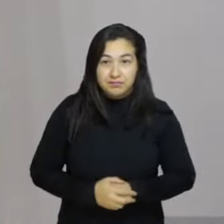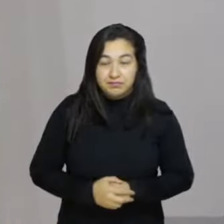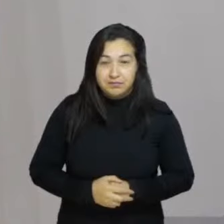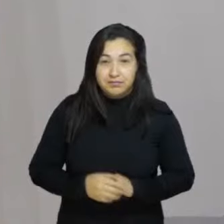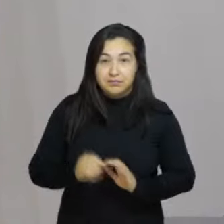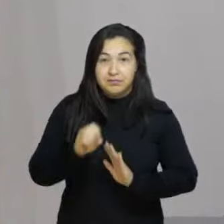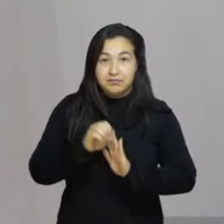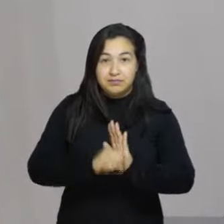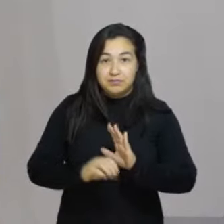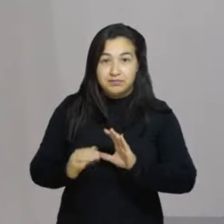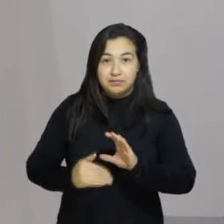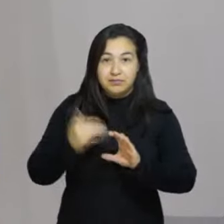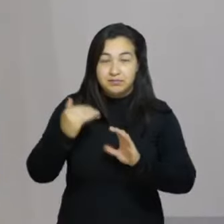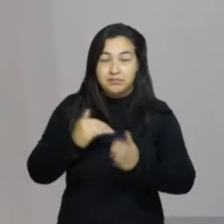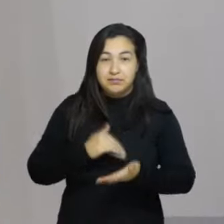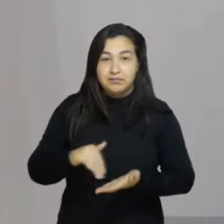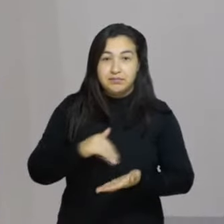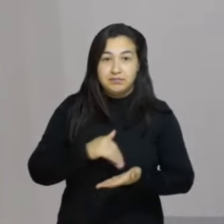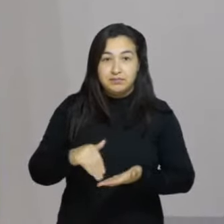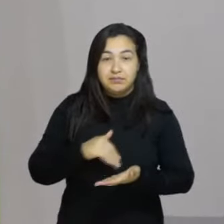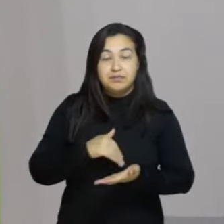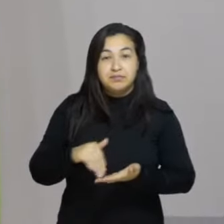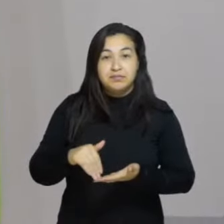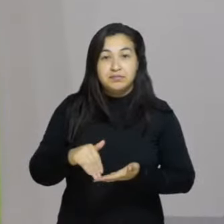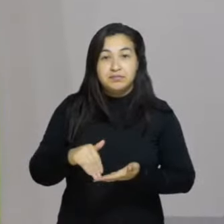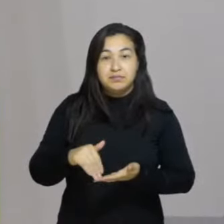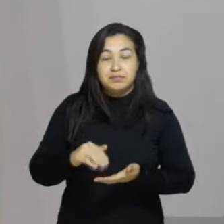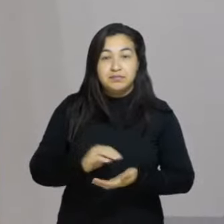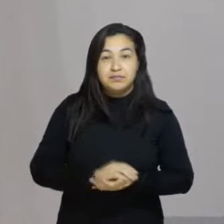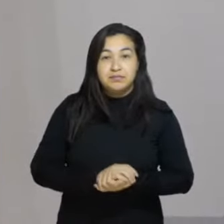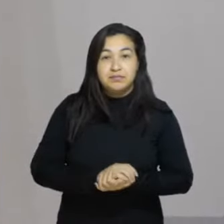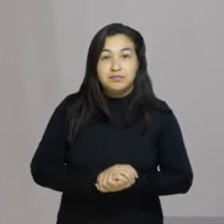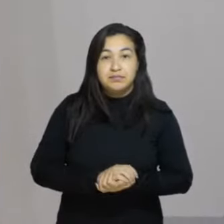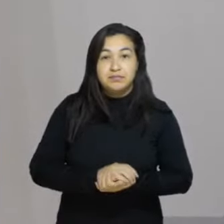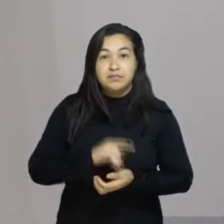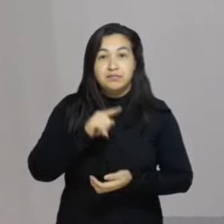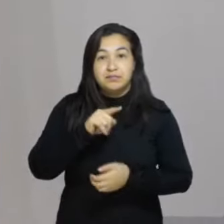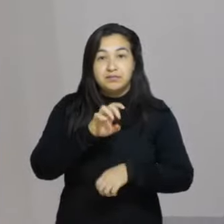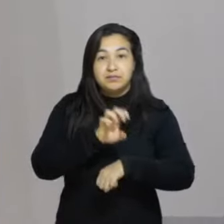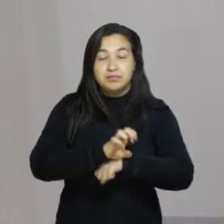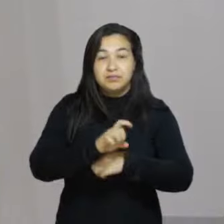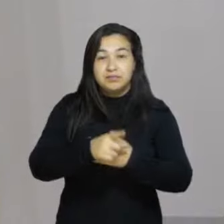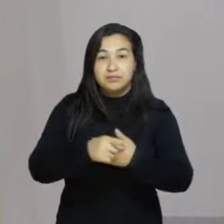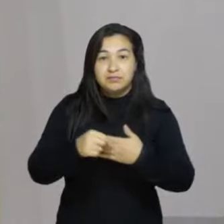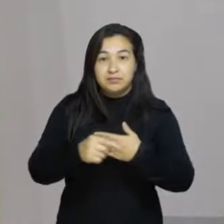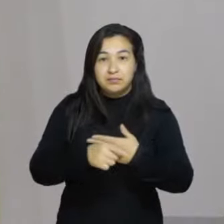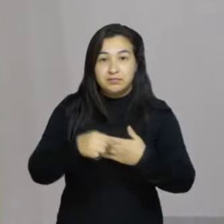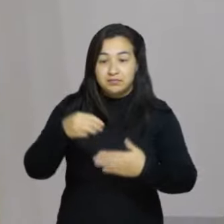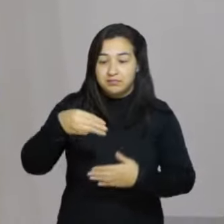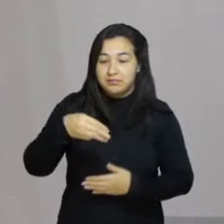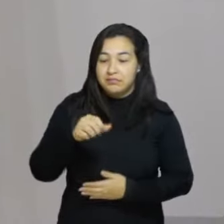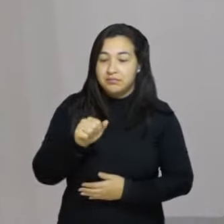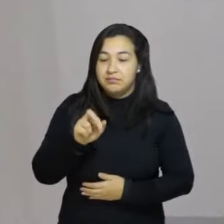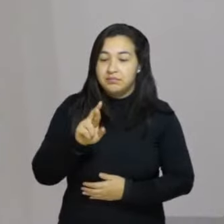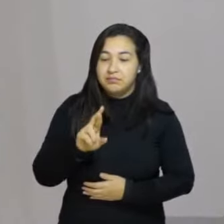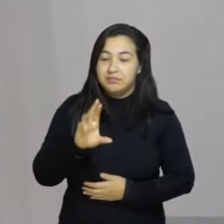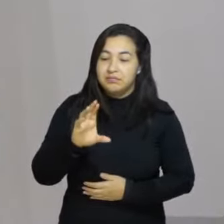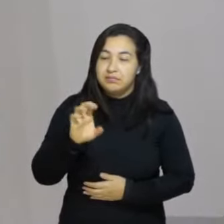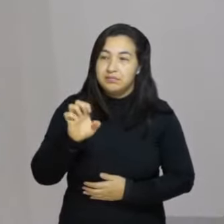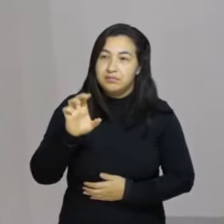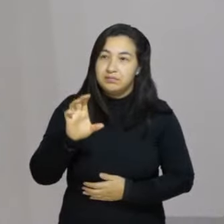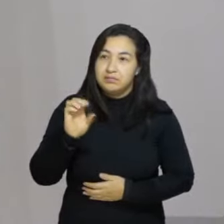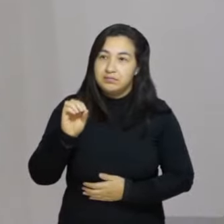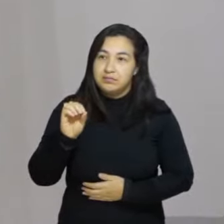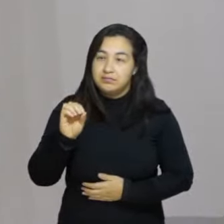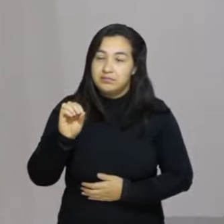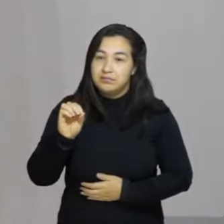pelo secretário da Secretaria do Estado da Casa Civil, Marcelo Mendes, nos dando a resposta